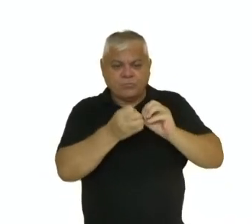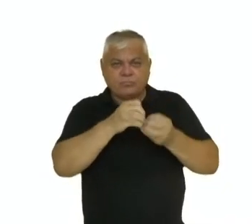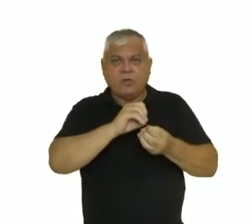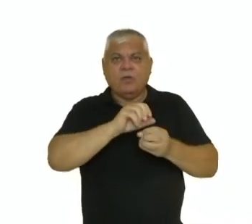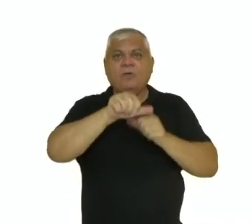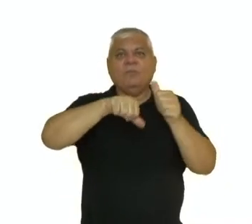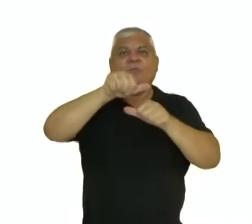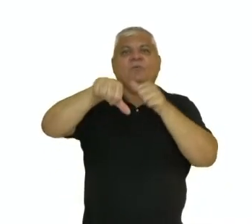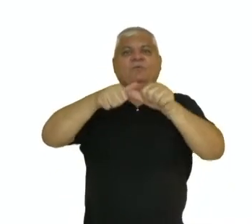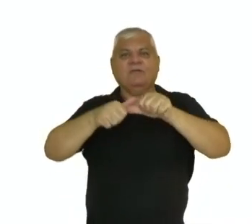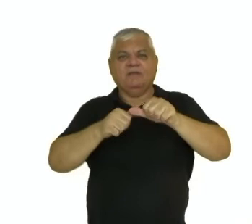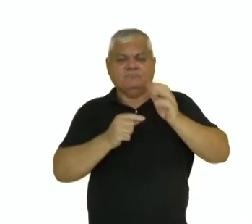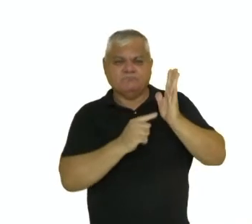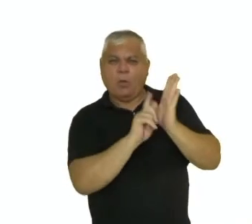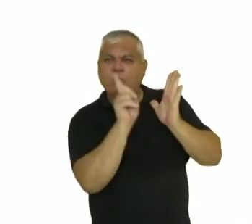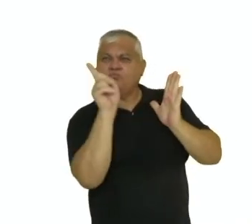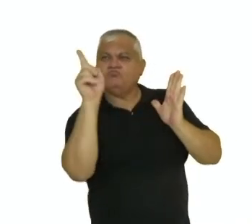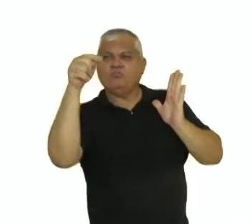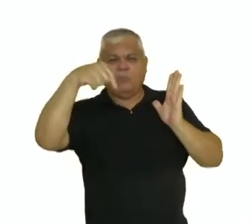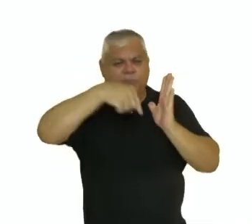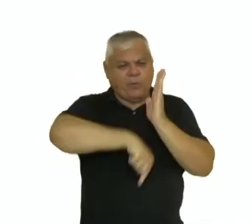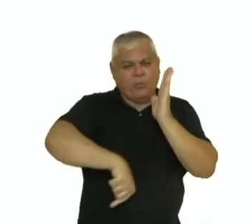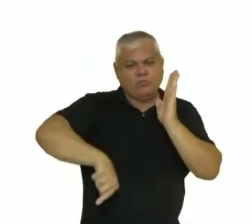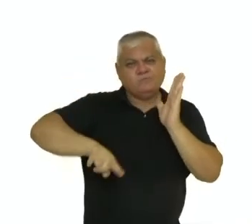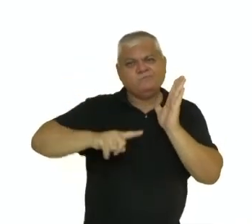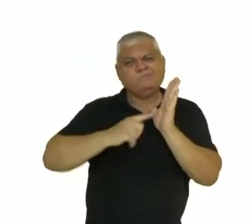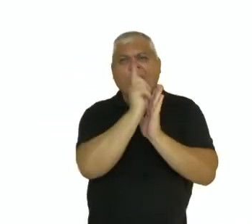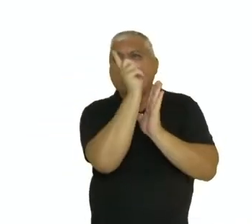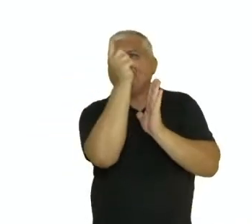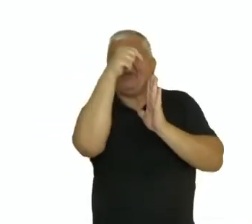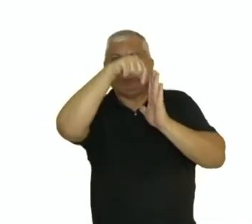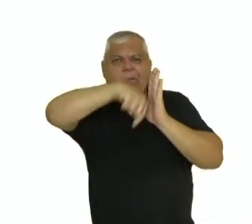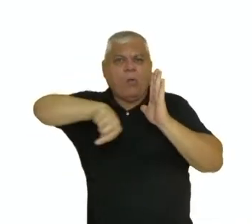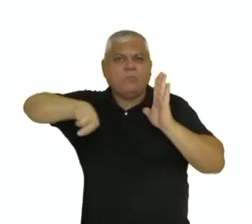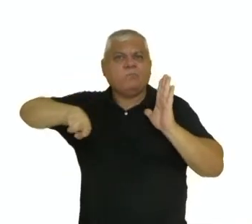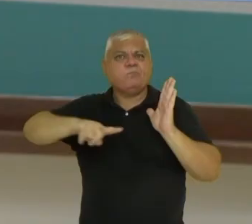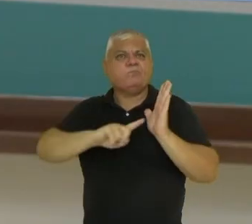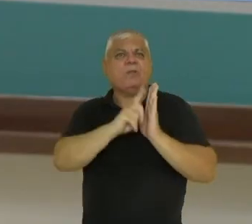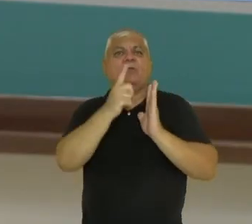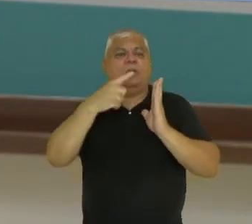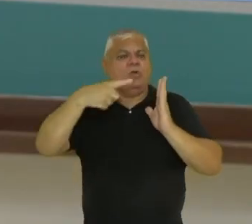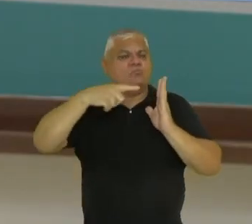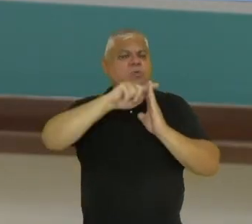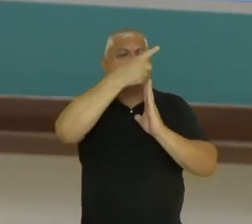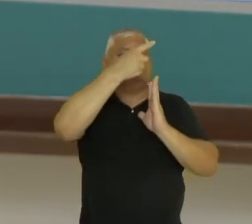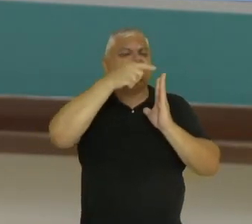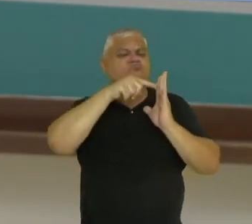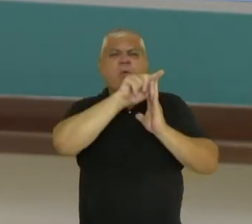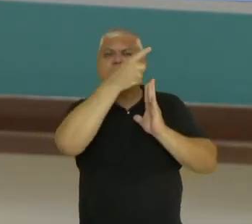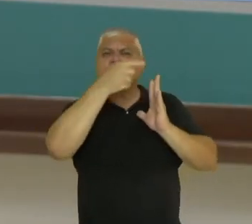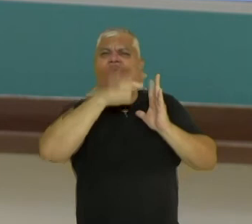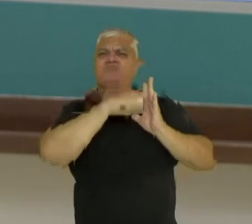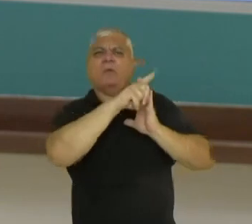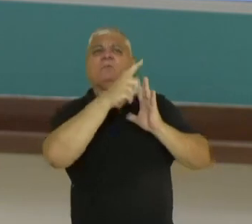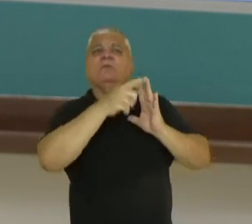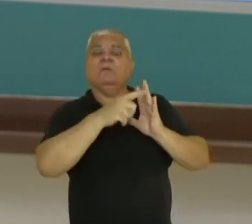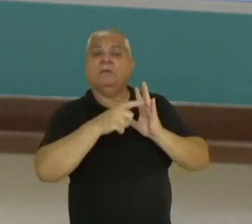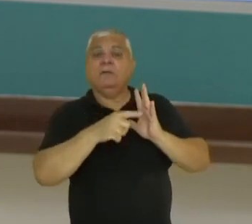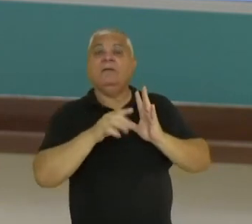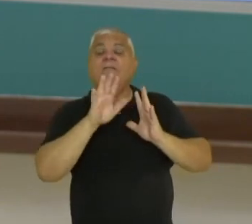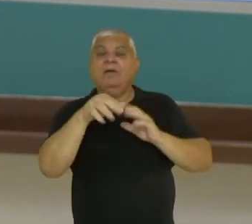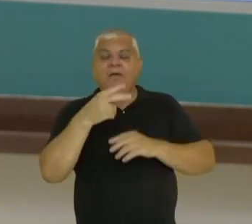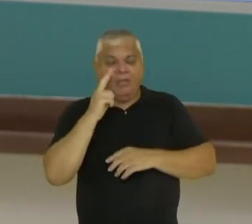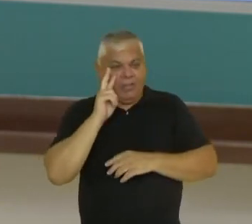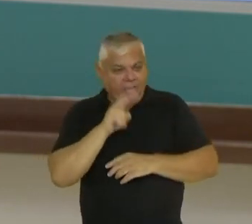rota voltando, né? Então ela ricocheteava ali. A grande maioria passou reto e marcou realmente o ponto que ele esperava. E aí